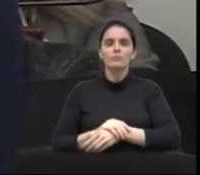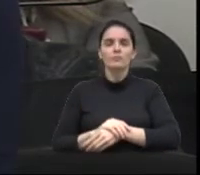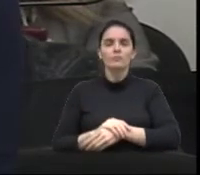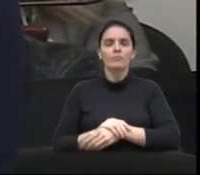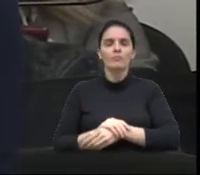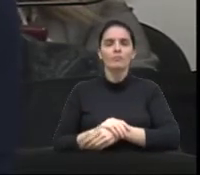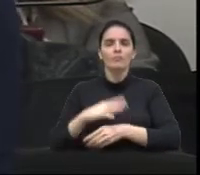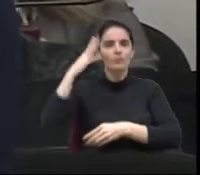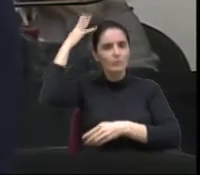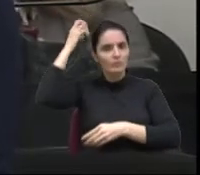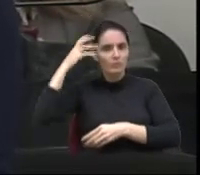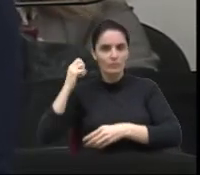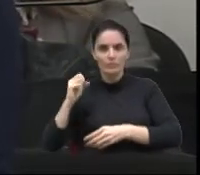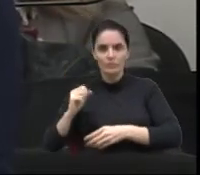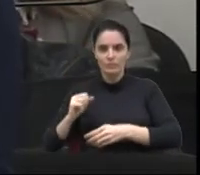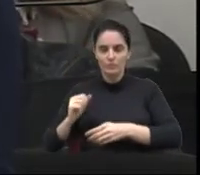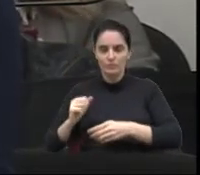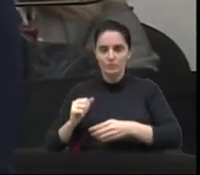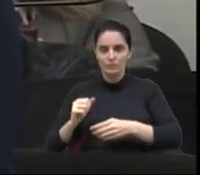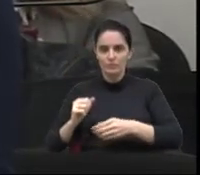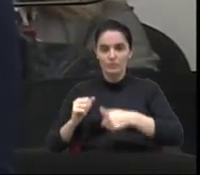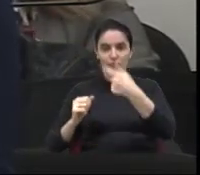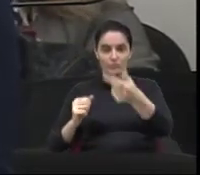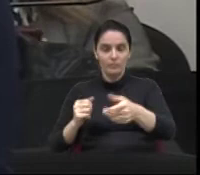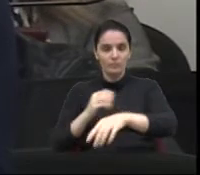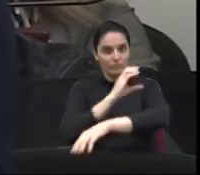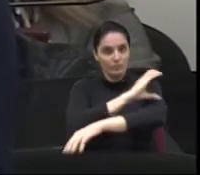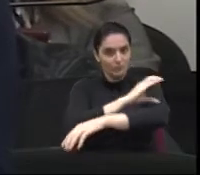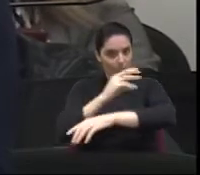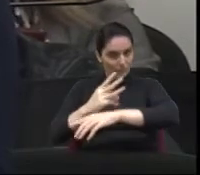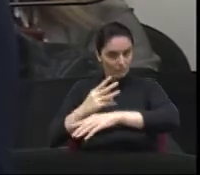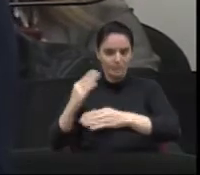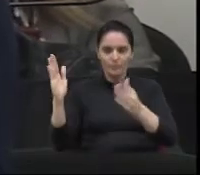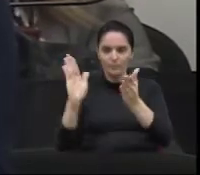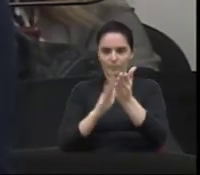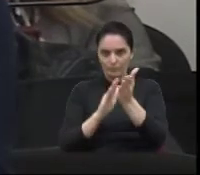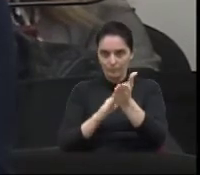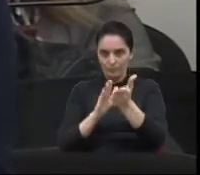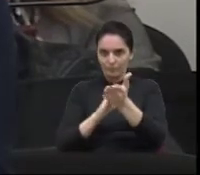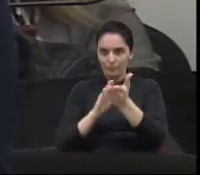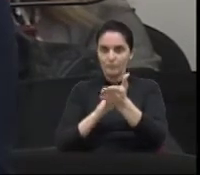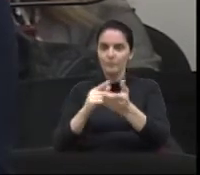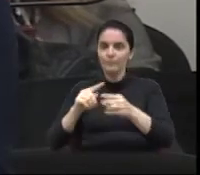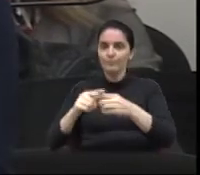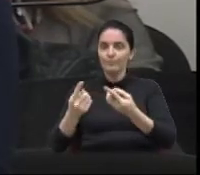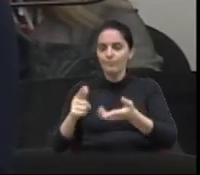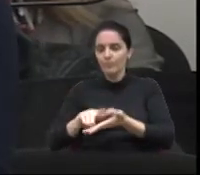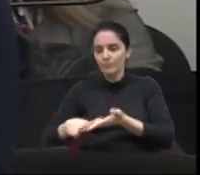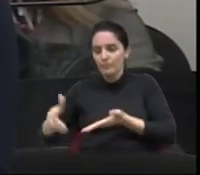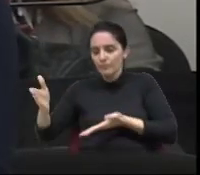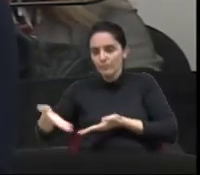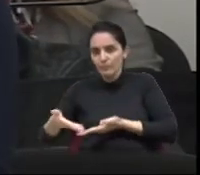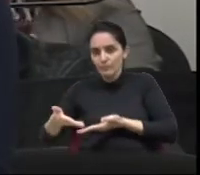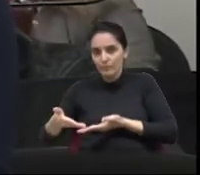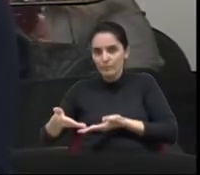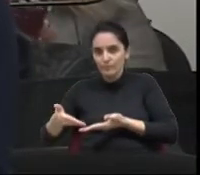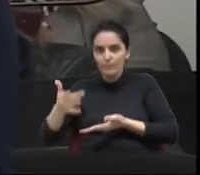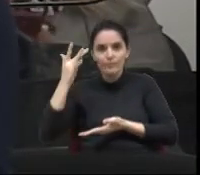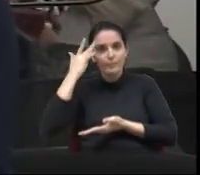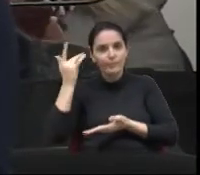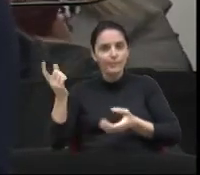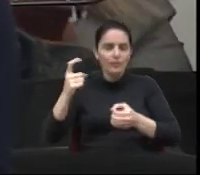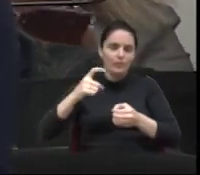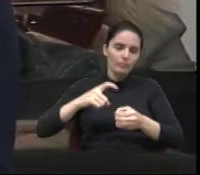parabenizo o CEPROSSON, que cuida muito bem, mas que não passa hoje, amanhã tem que voltar, que eles estão lá tudo